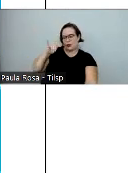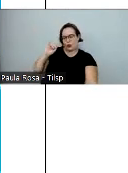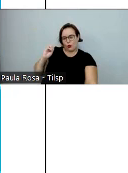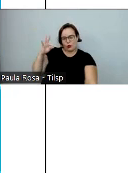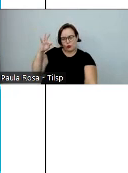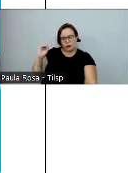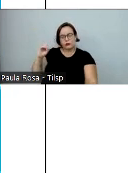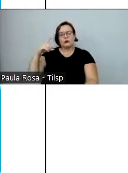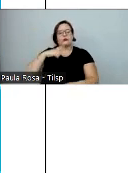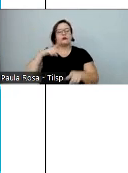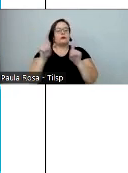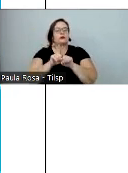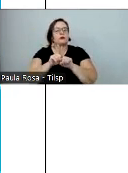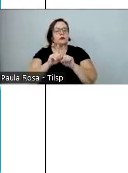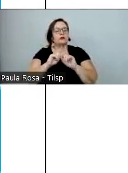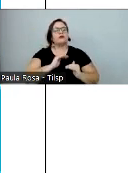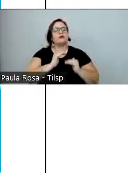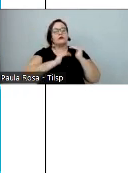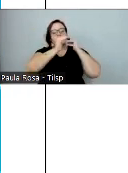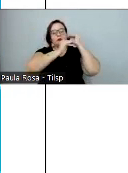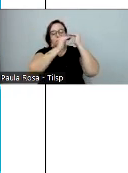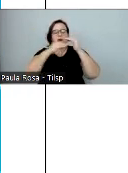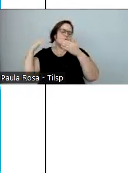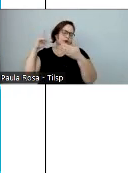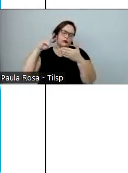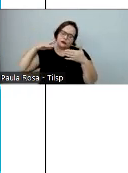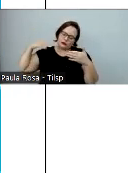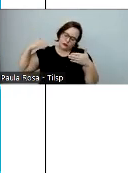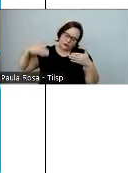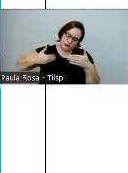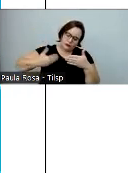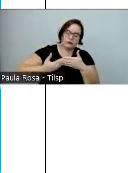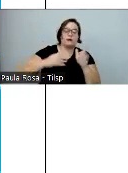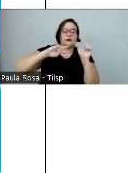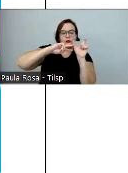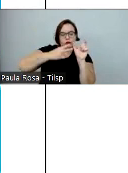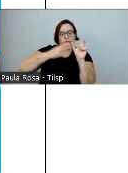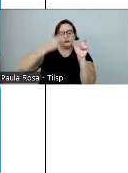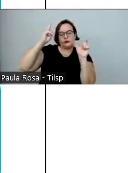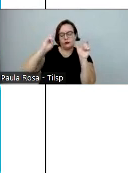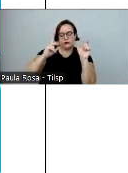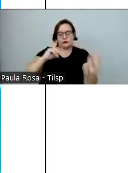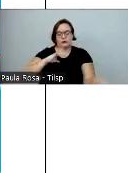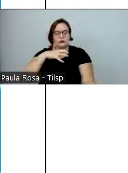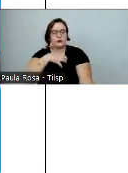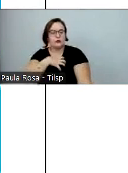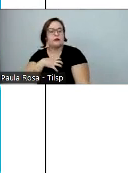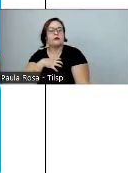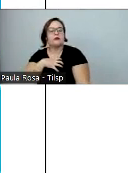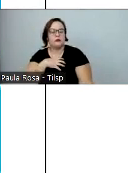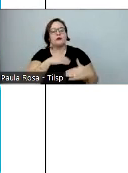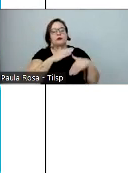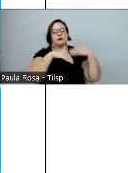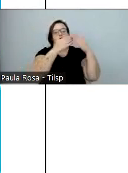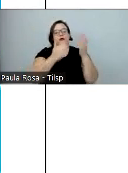aspiracional e ao longo da história do Igor todas as definições sempre tiveram algumaspecto aspiracional né quer